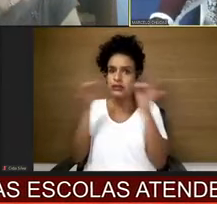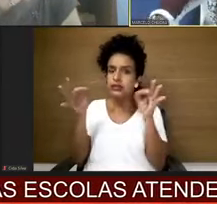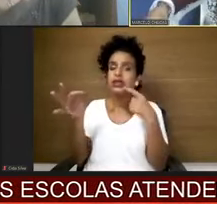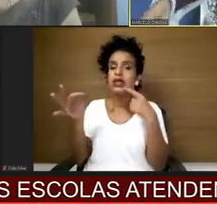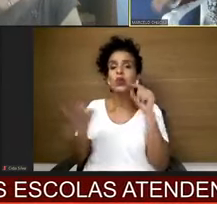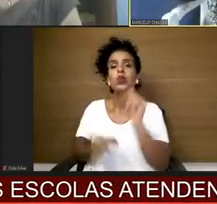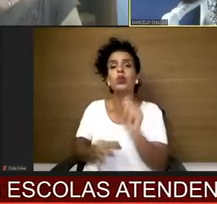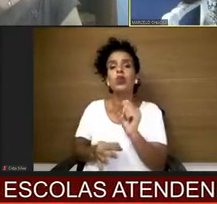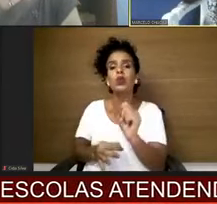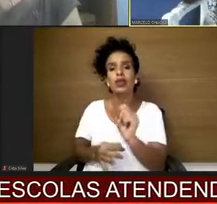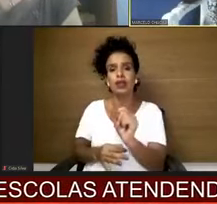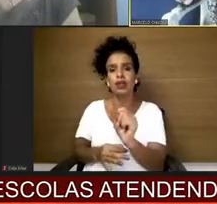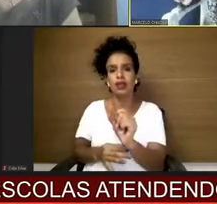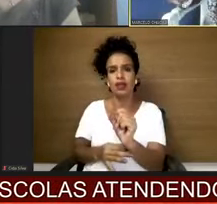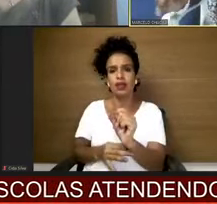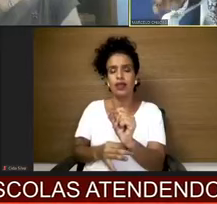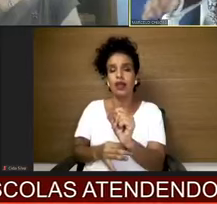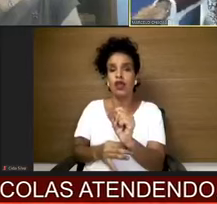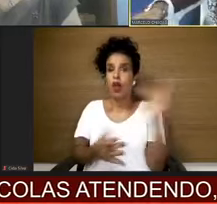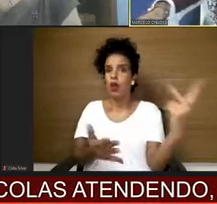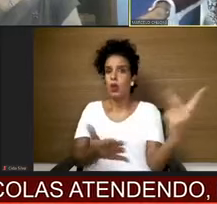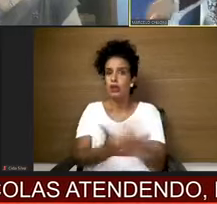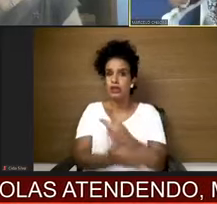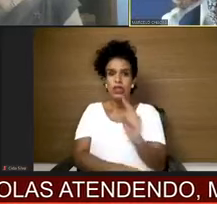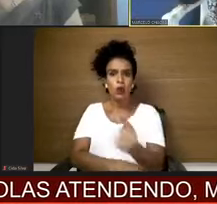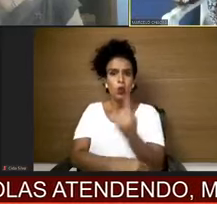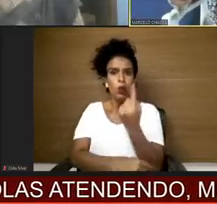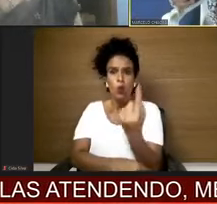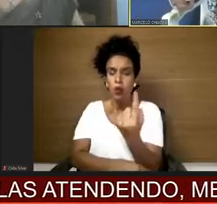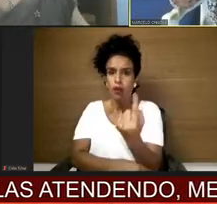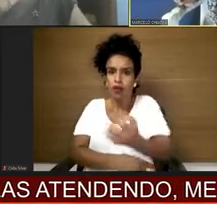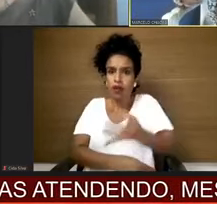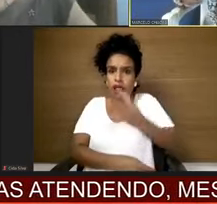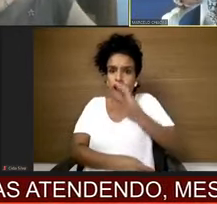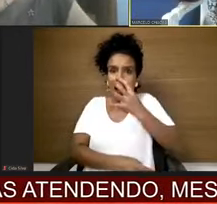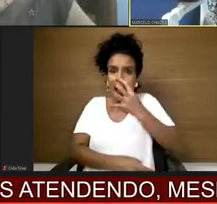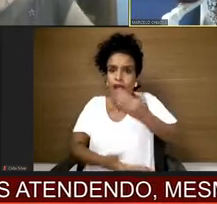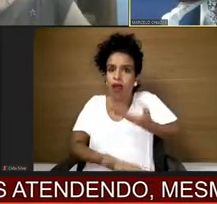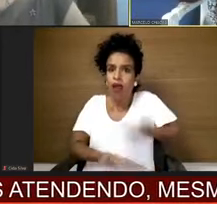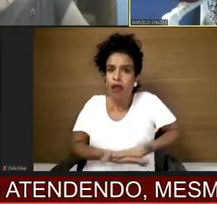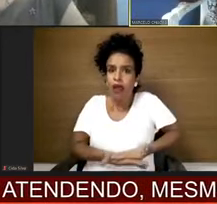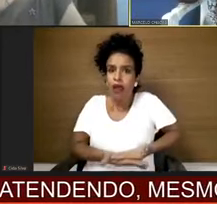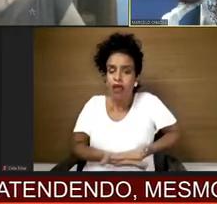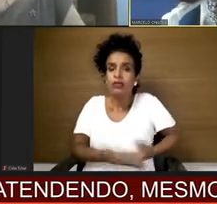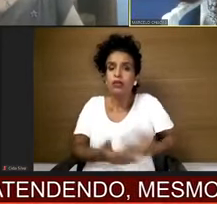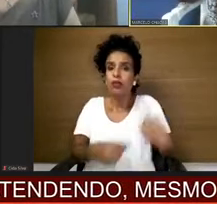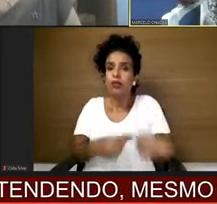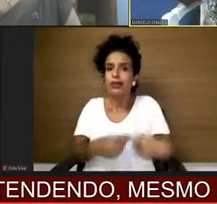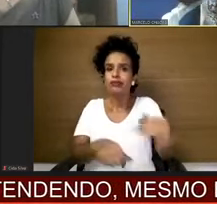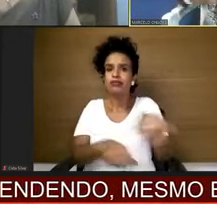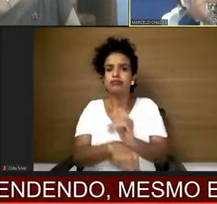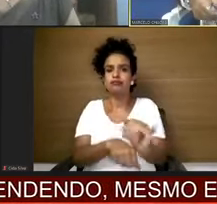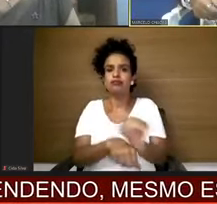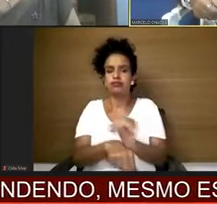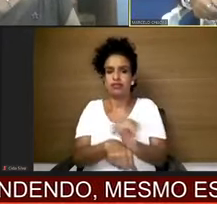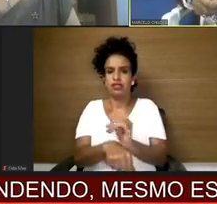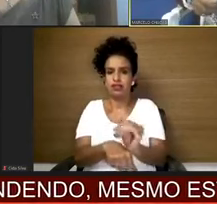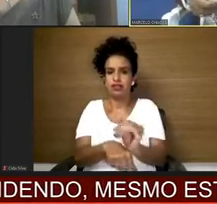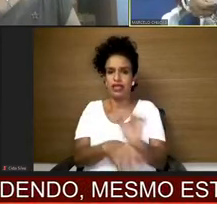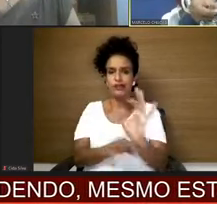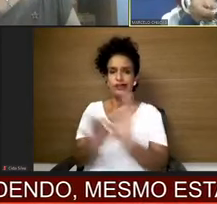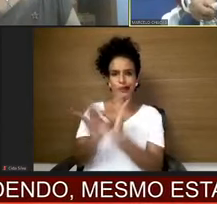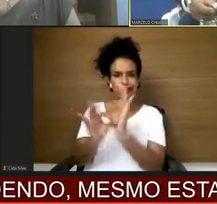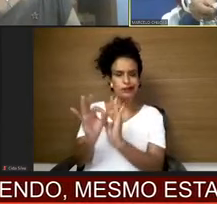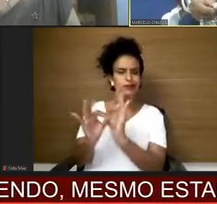que me deixou estarrecido do ponto de vista das estratégias que eles arrumam, né,